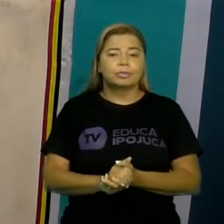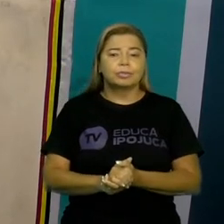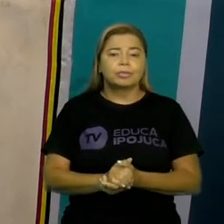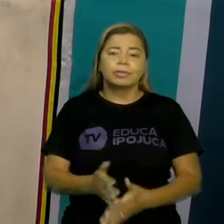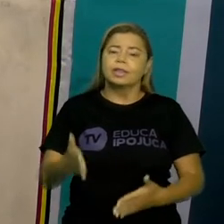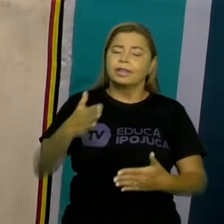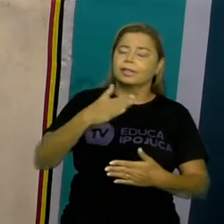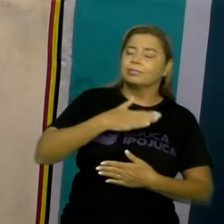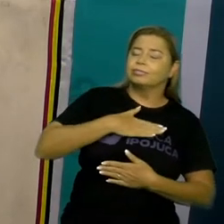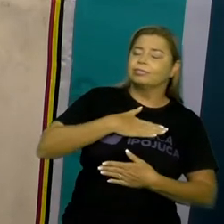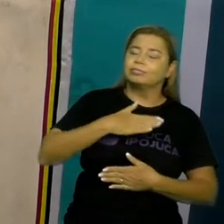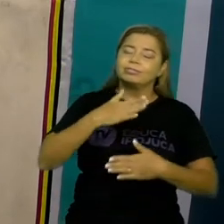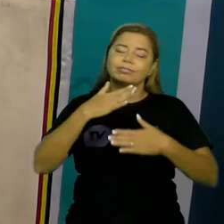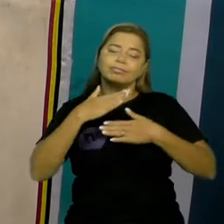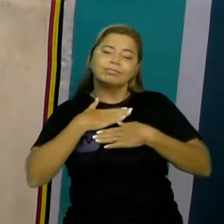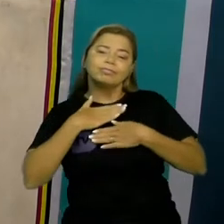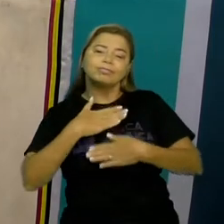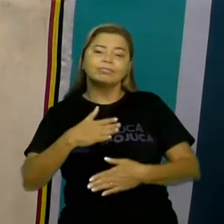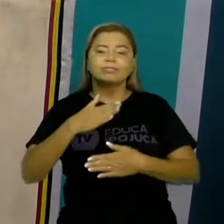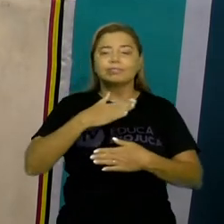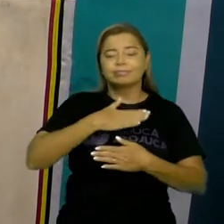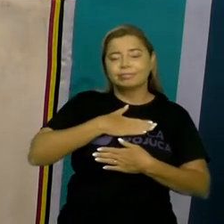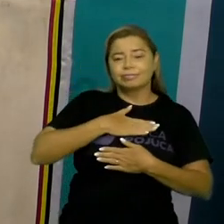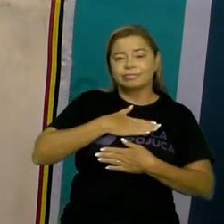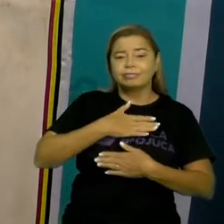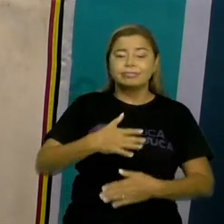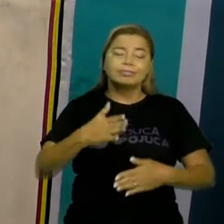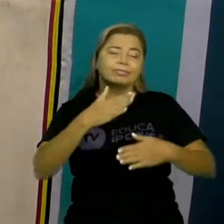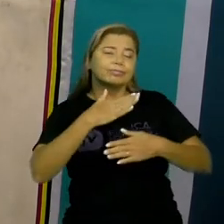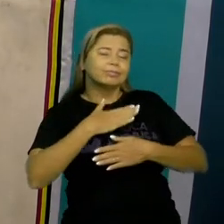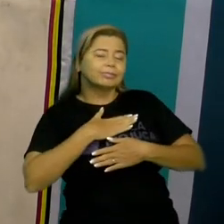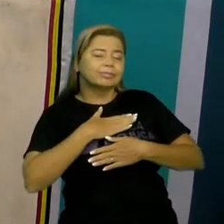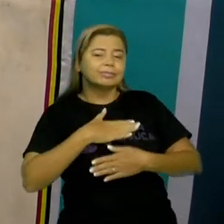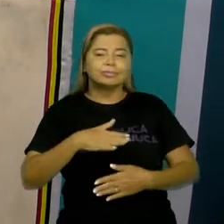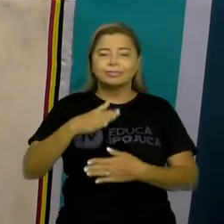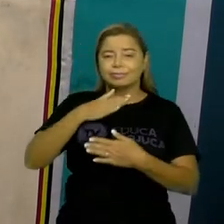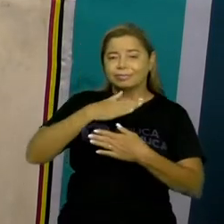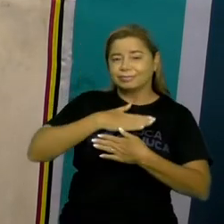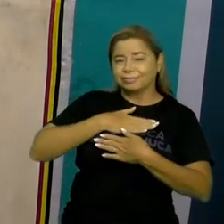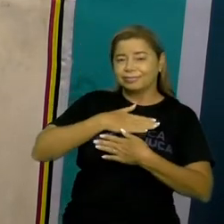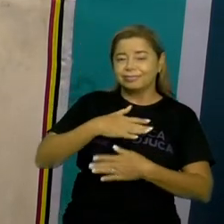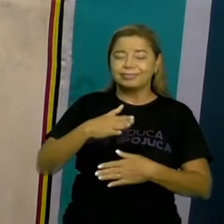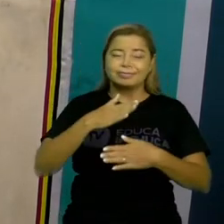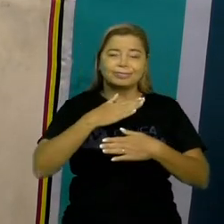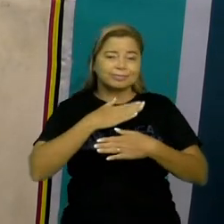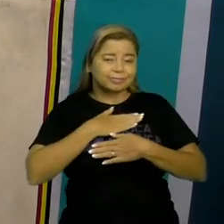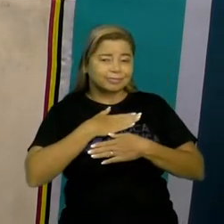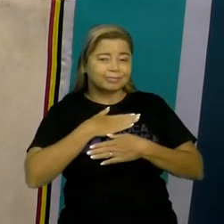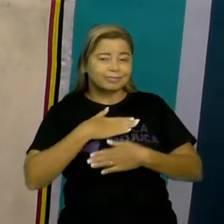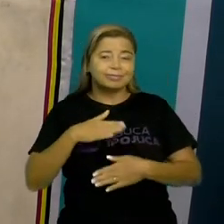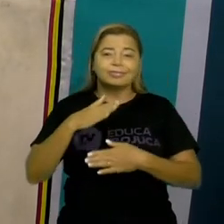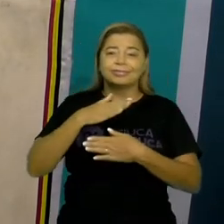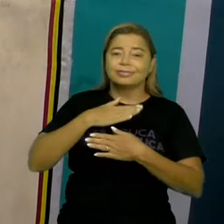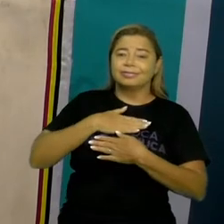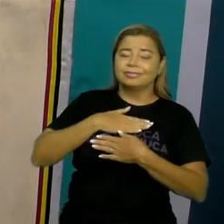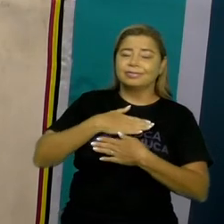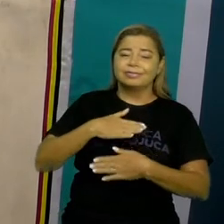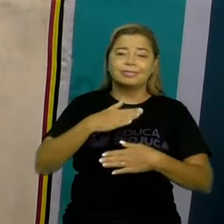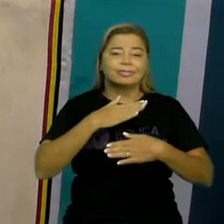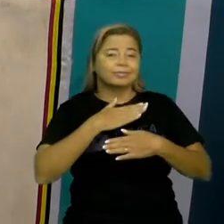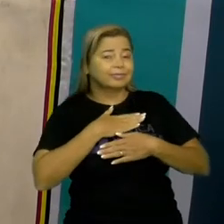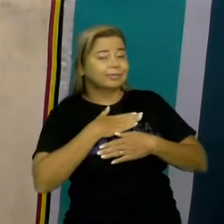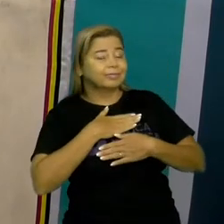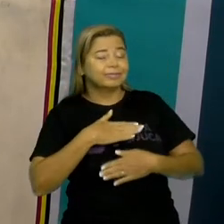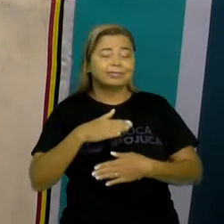sou eu quem sou. Eu sou eu quem sou.